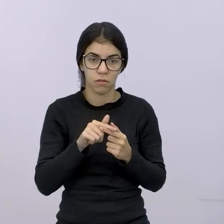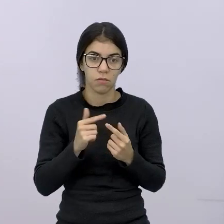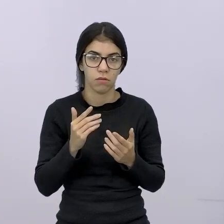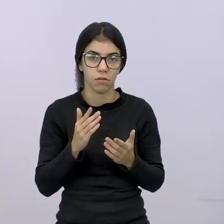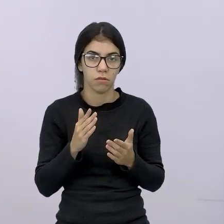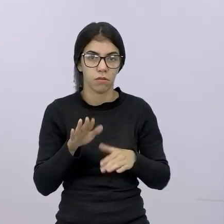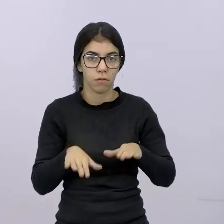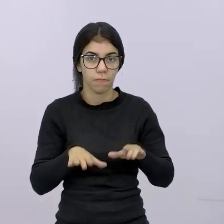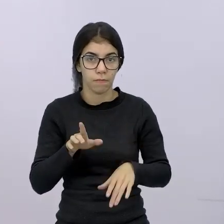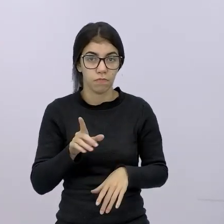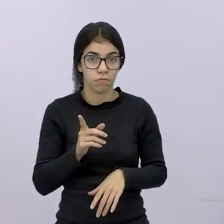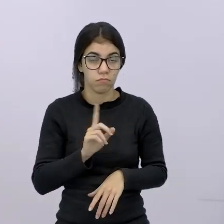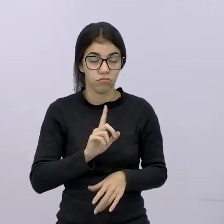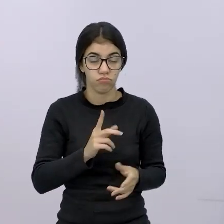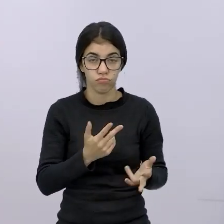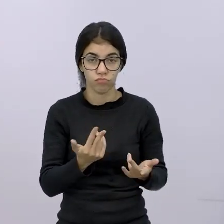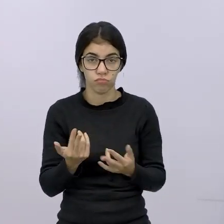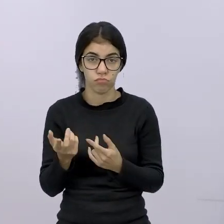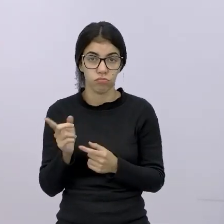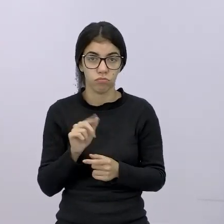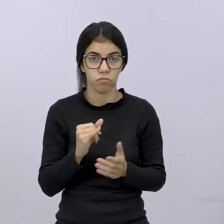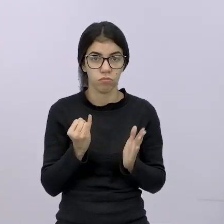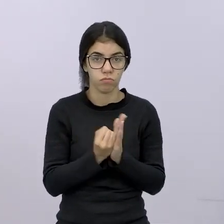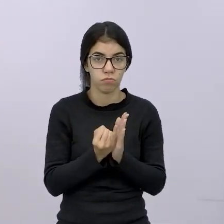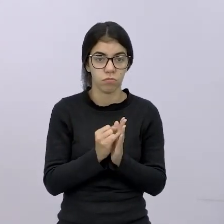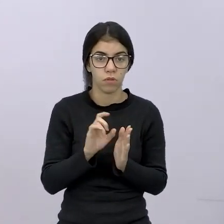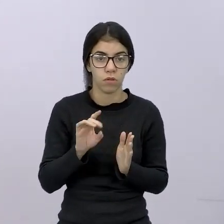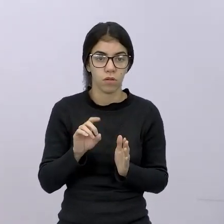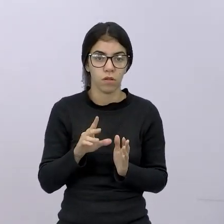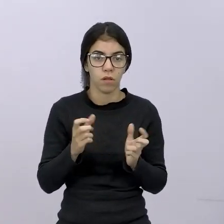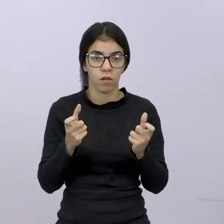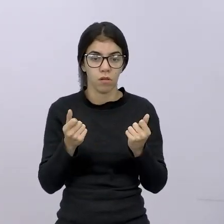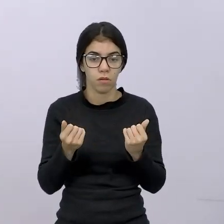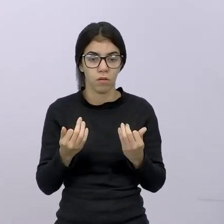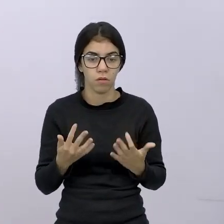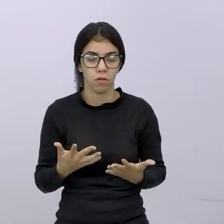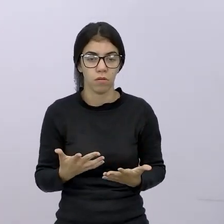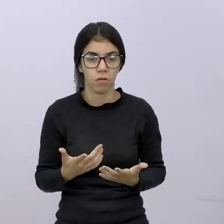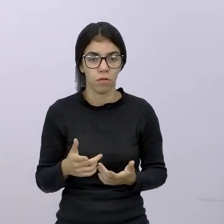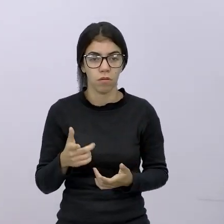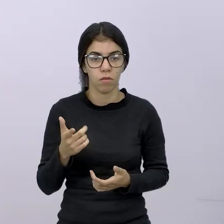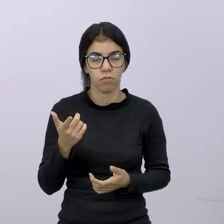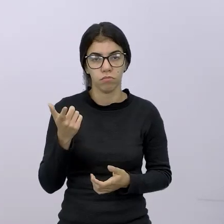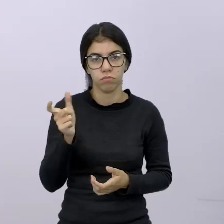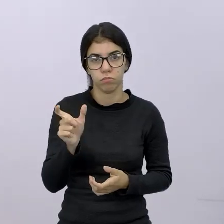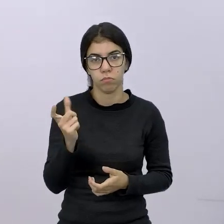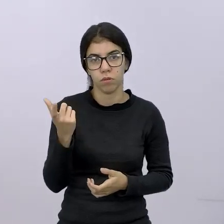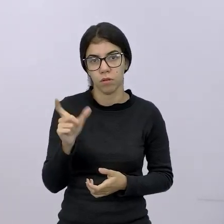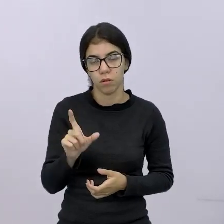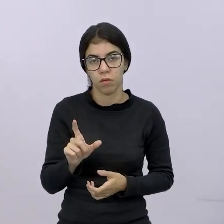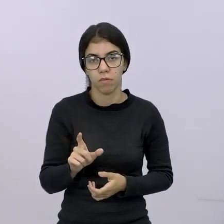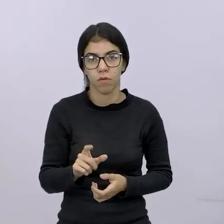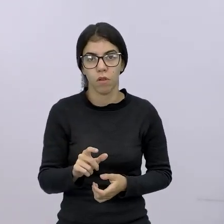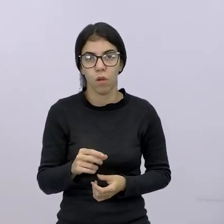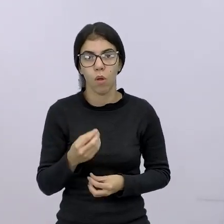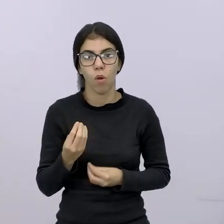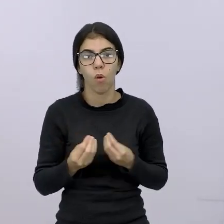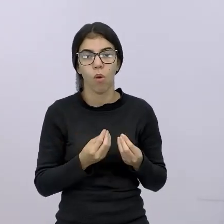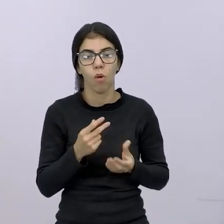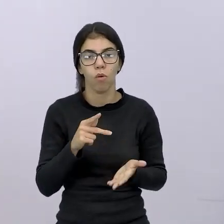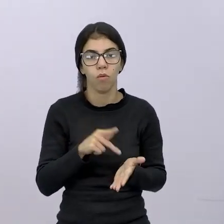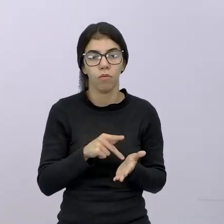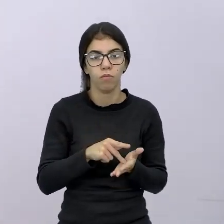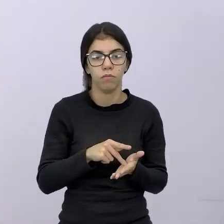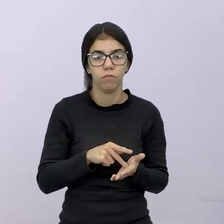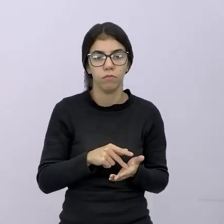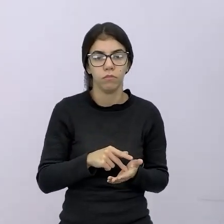porque uma identidade ela só pode ser expressa por outra palavra. Então, qual que seria a verdade